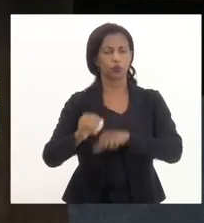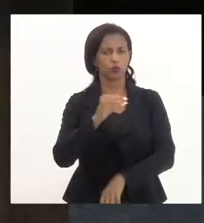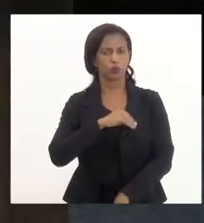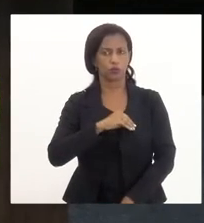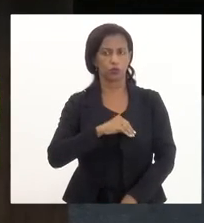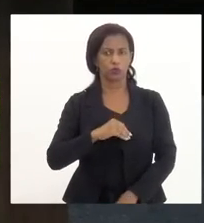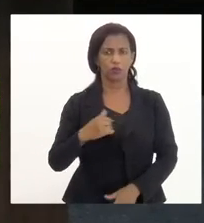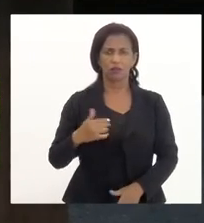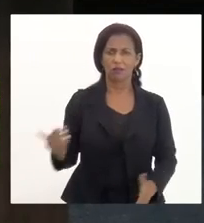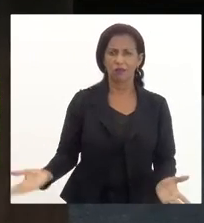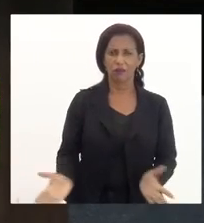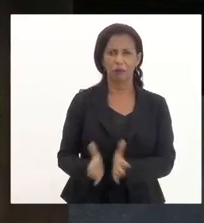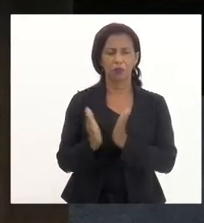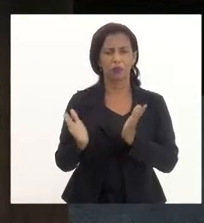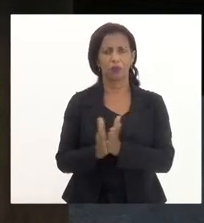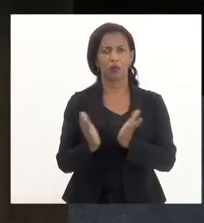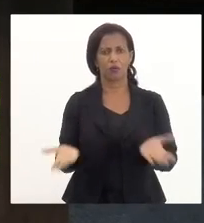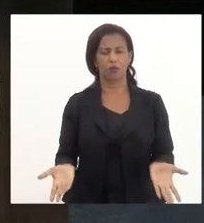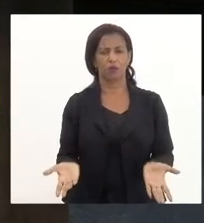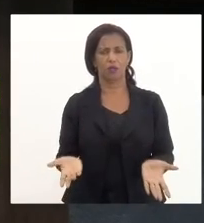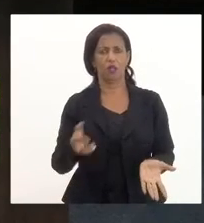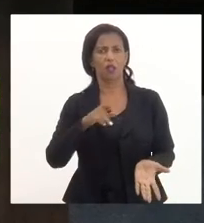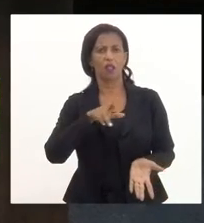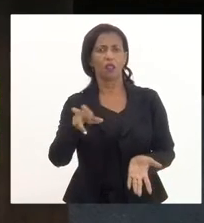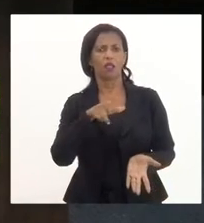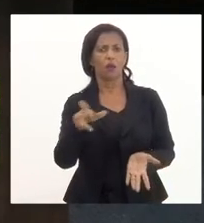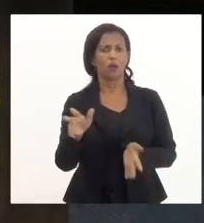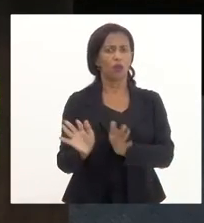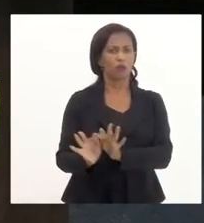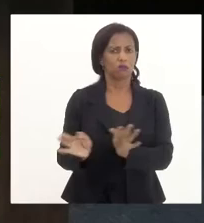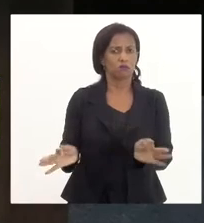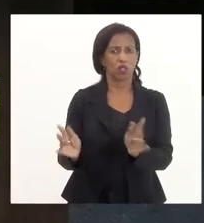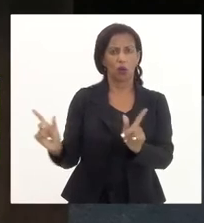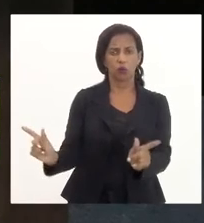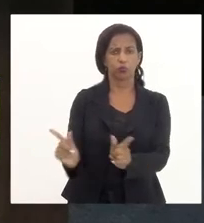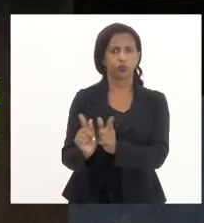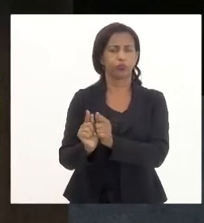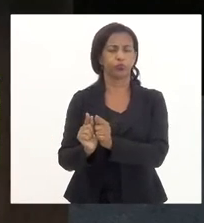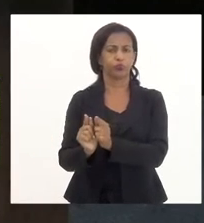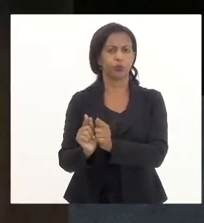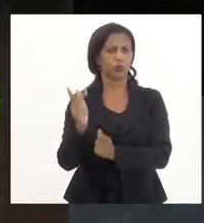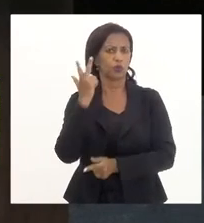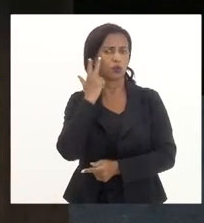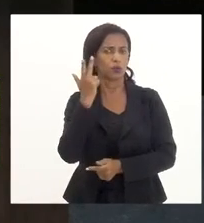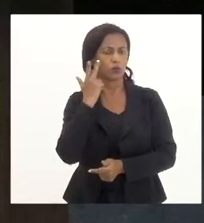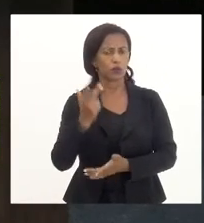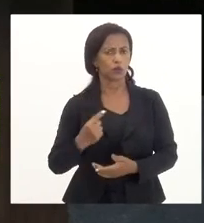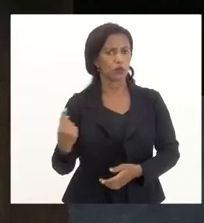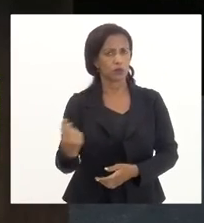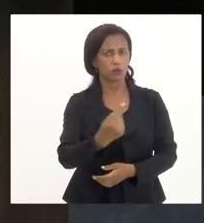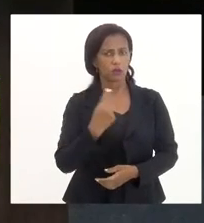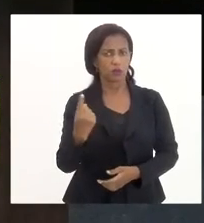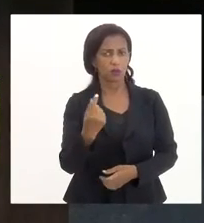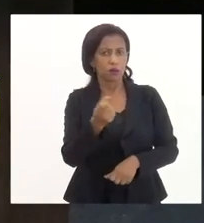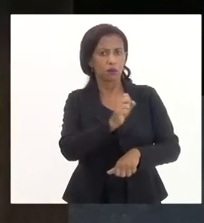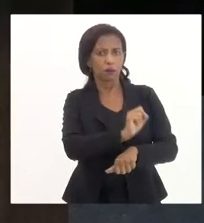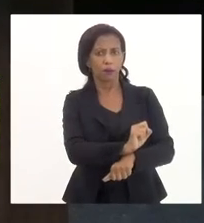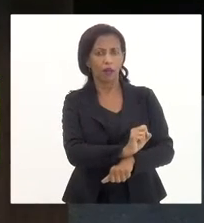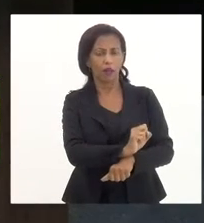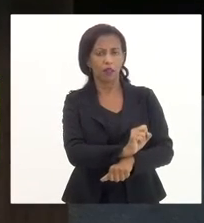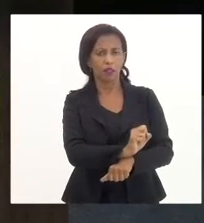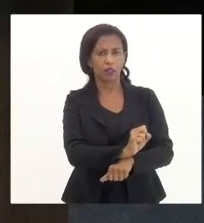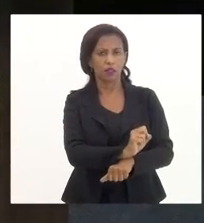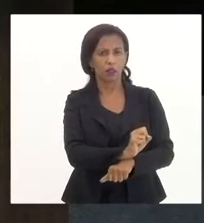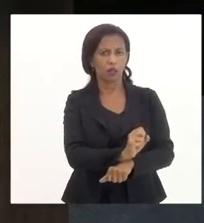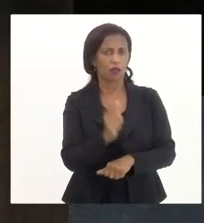empobrecendo então é não é razoável não é minimamente razoável que a gente congele